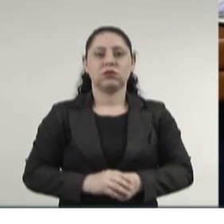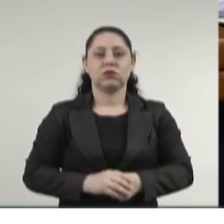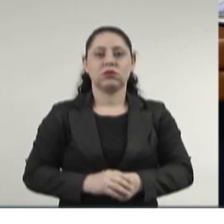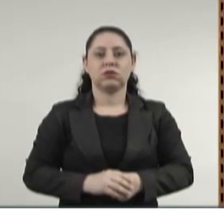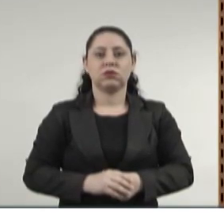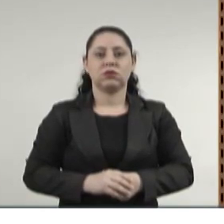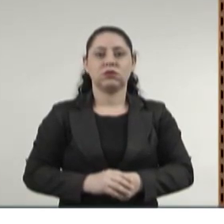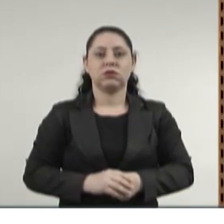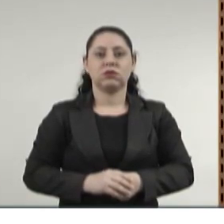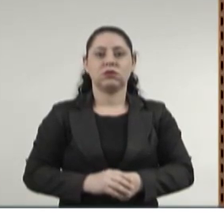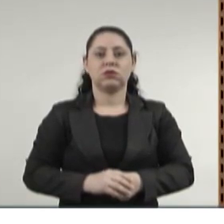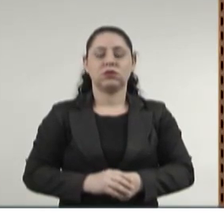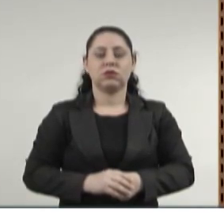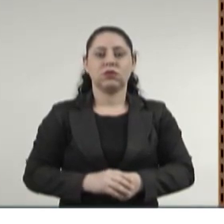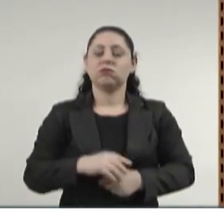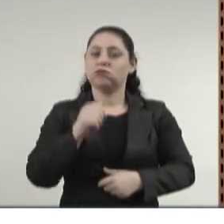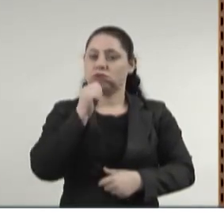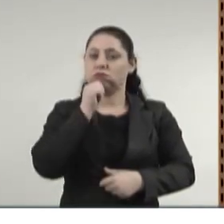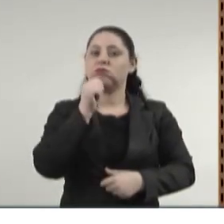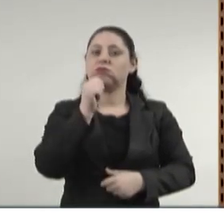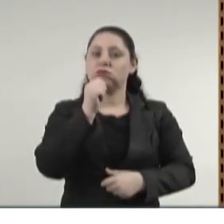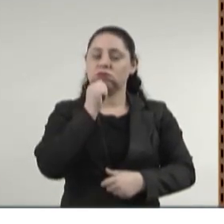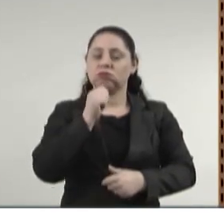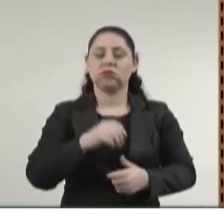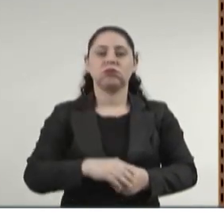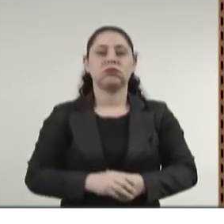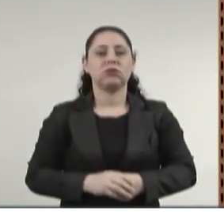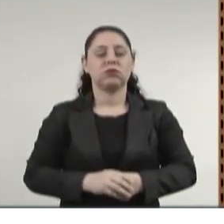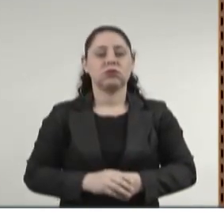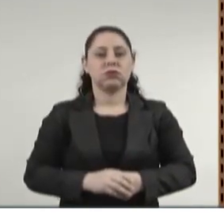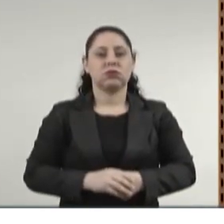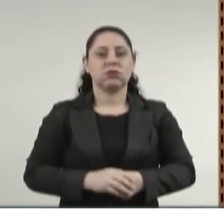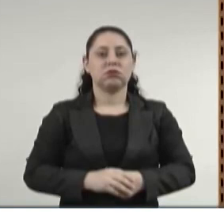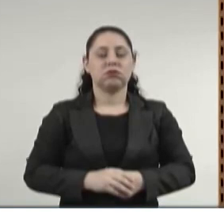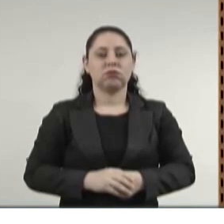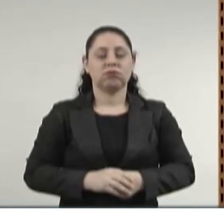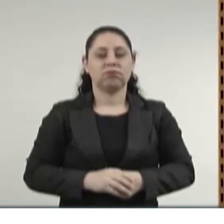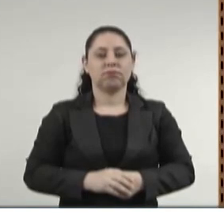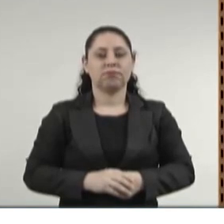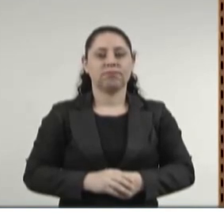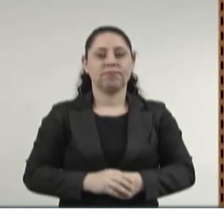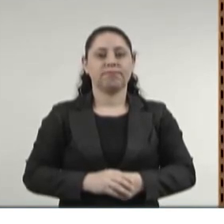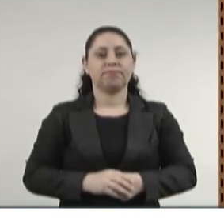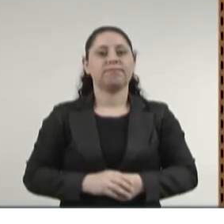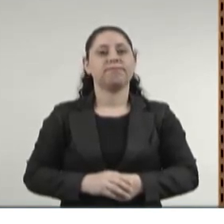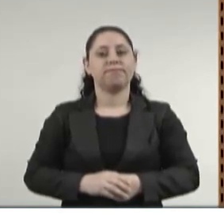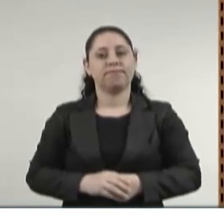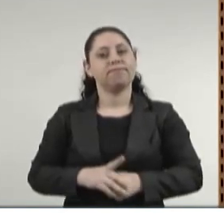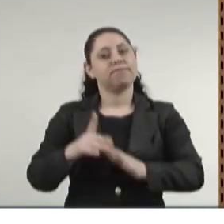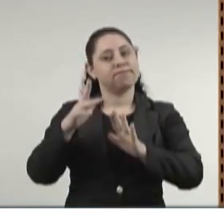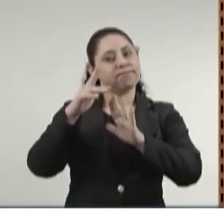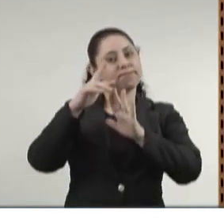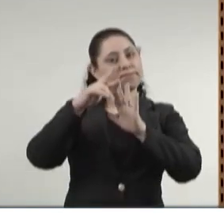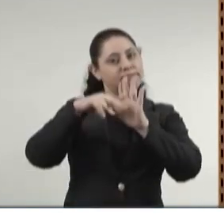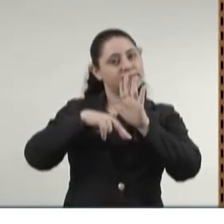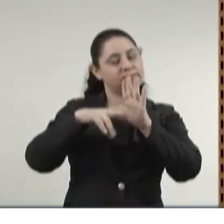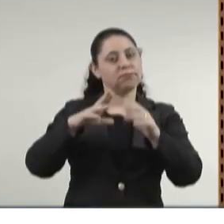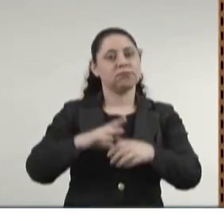não se teve ainda os avanços dentro desse fundo e a sua